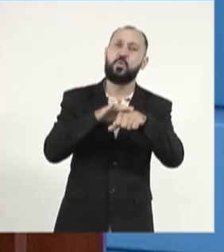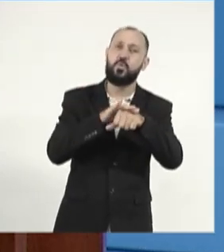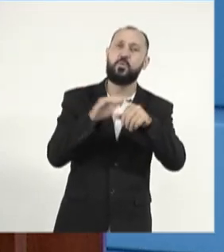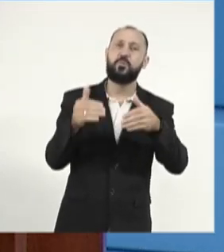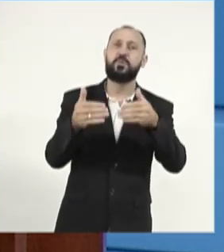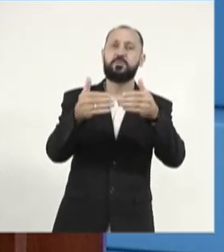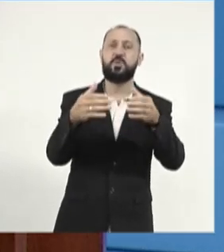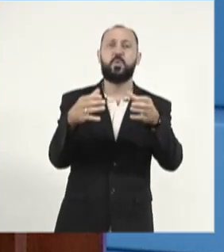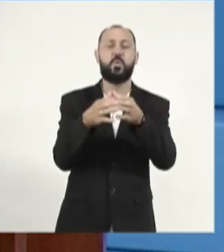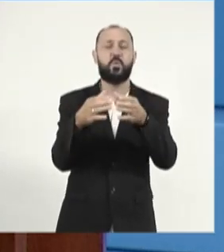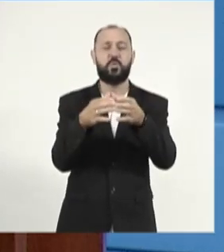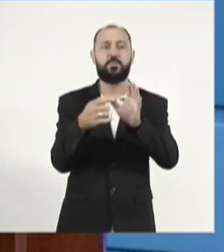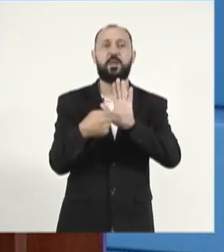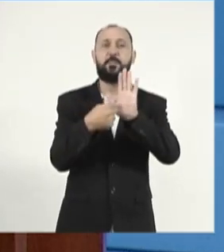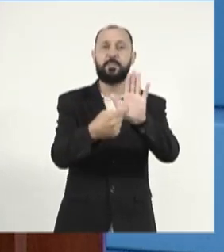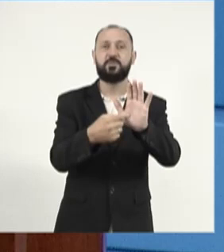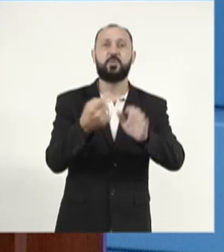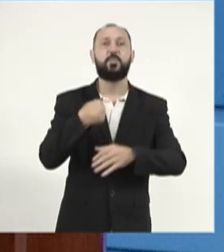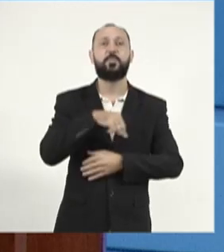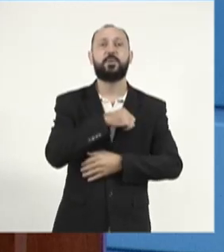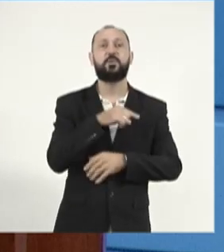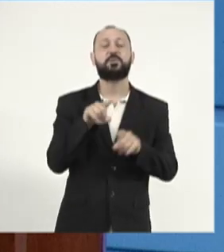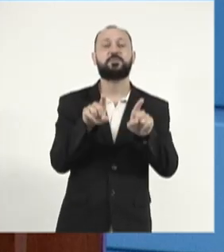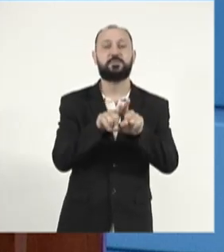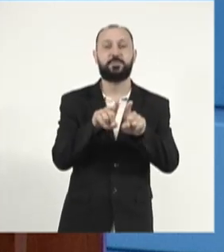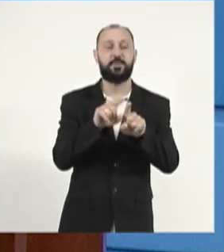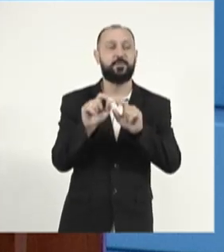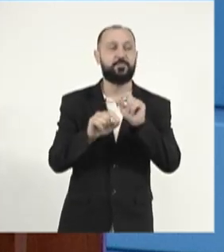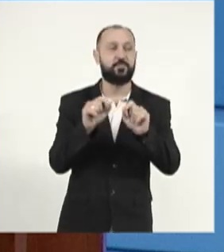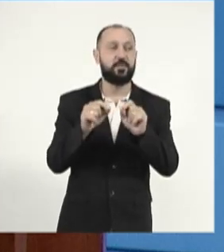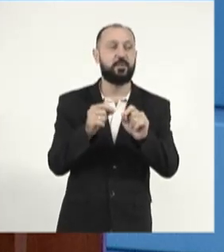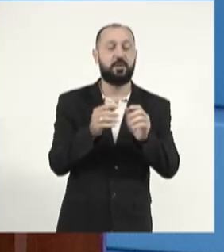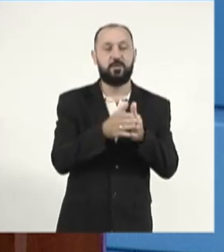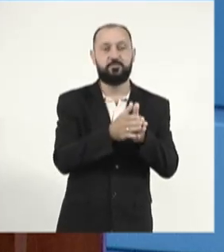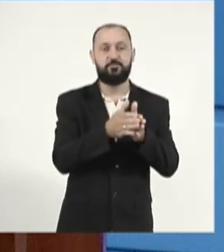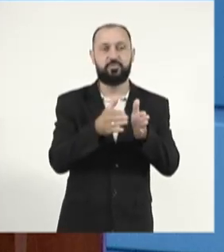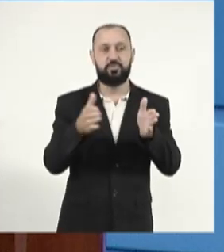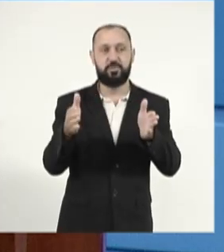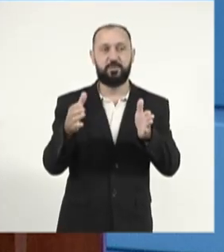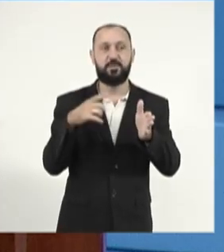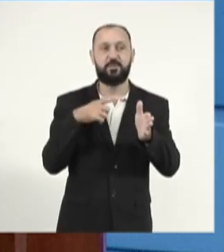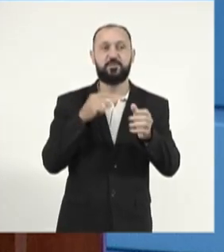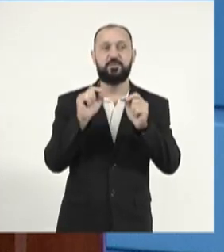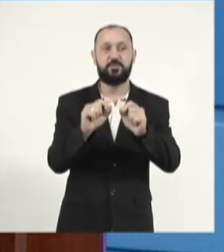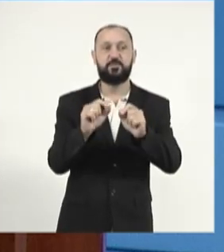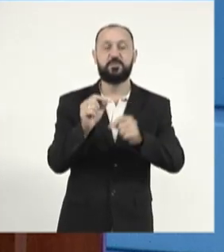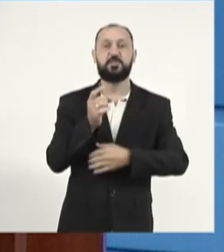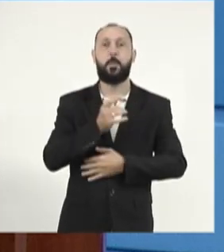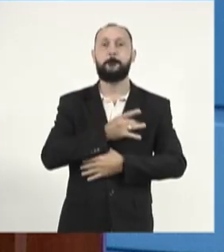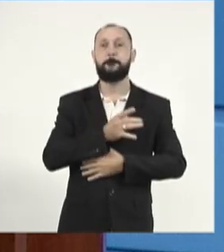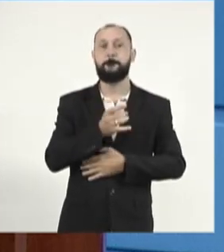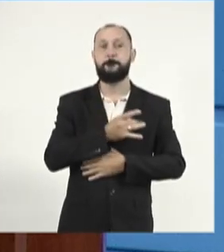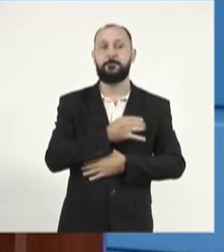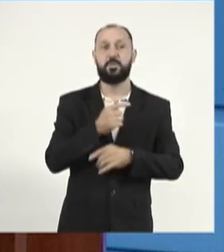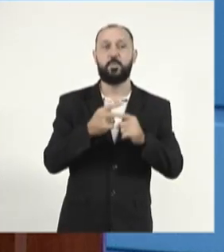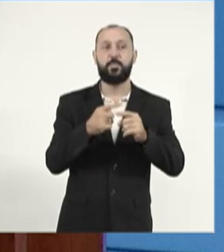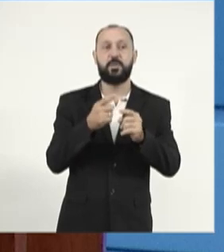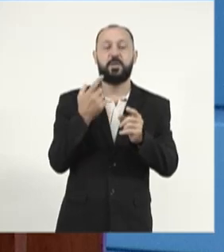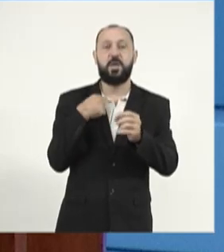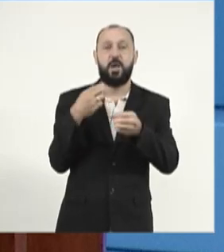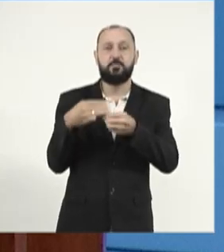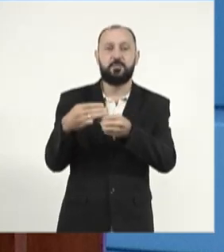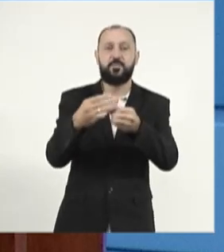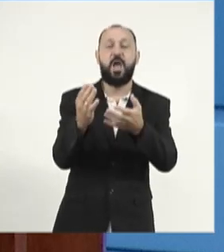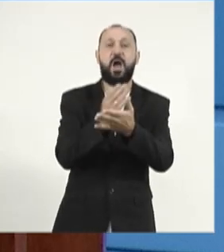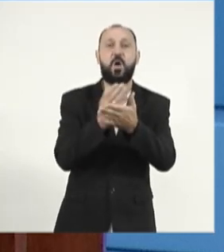com o grupo, e o grupo apresentou para a gente também que durante esse processo eles tiveram muito medo, porque lá no interior, em